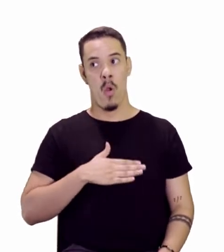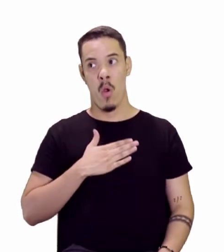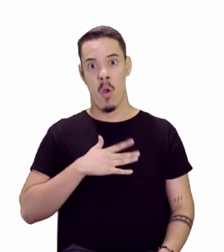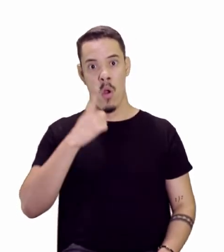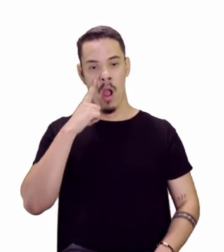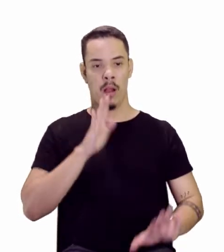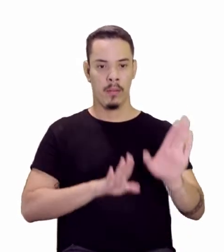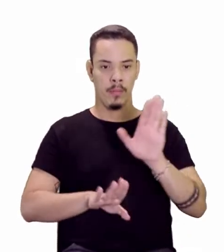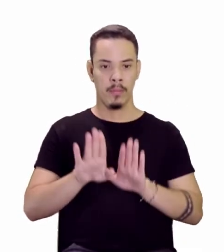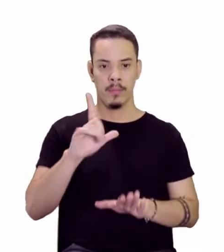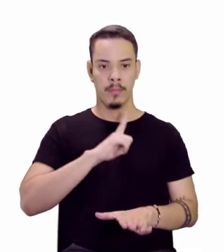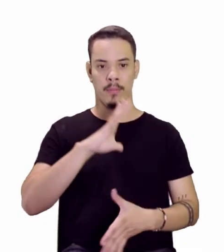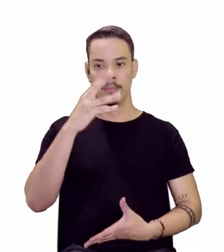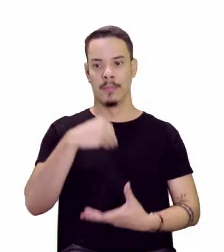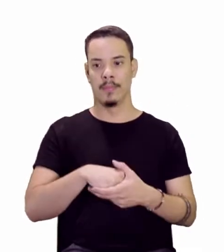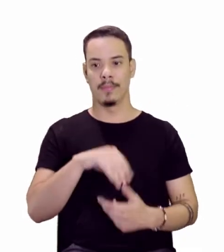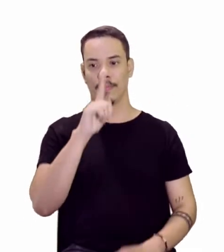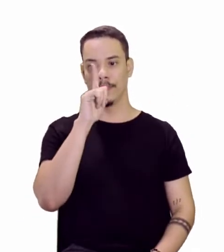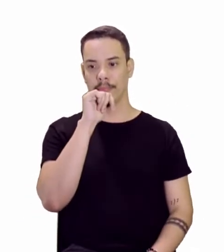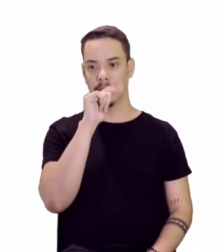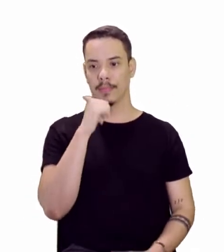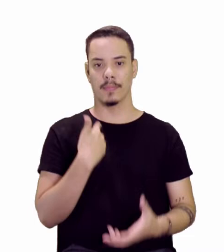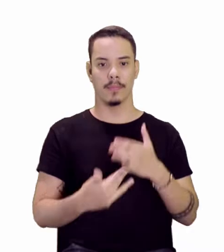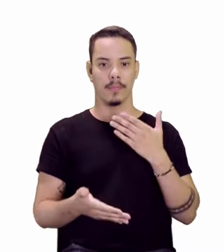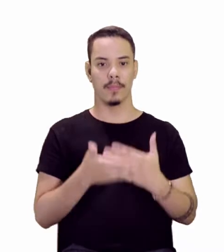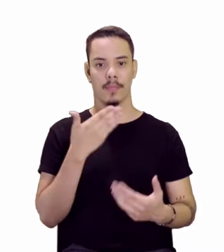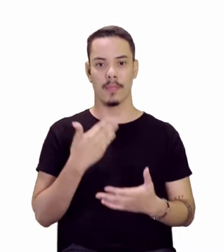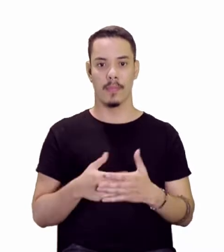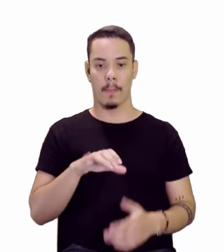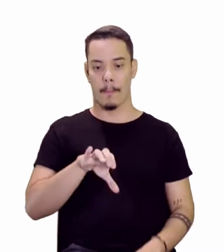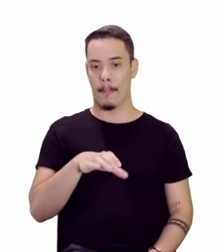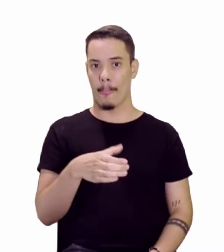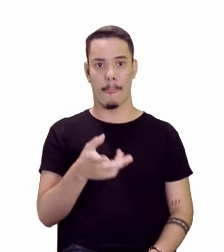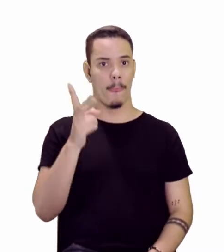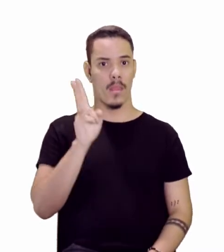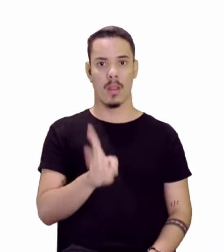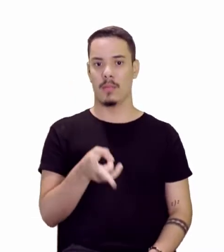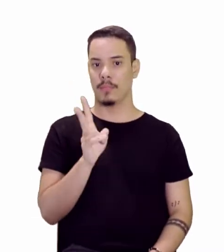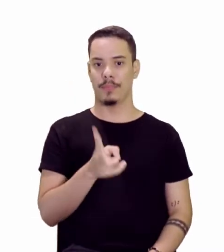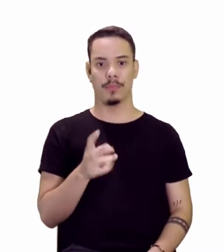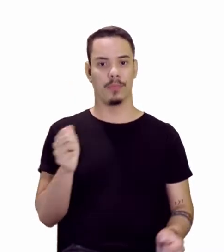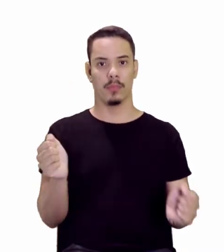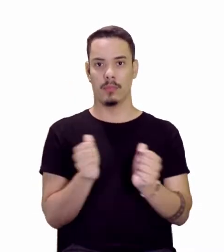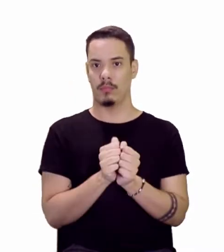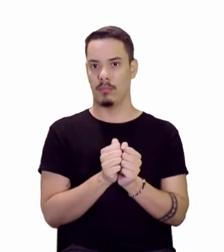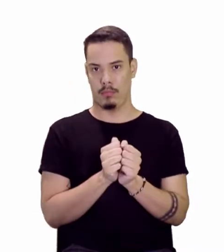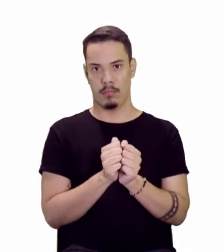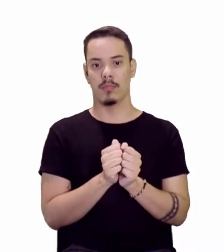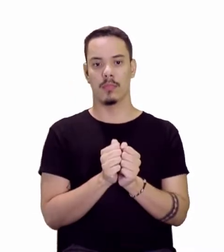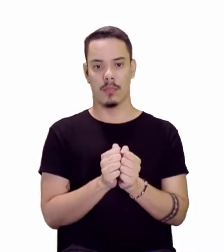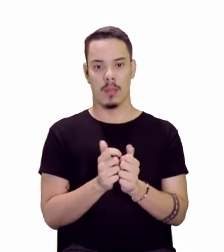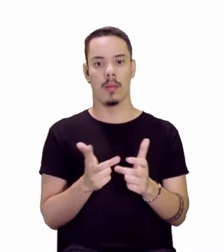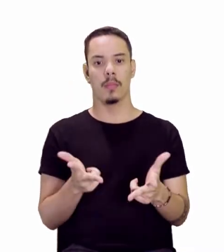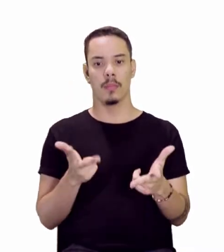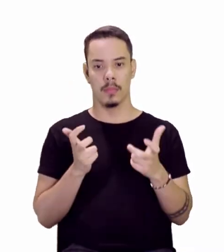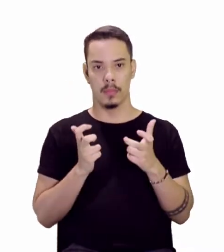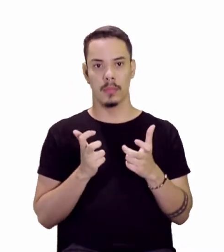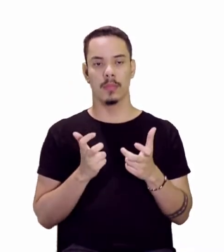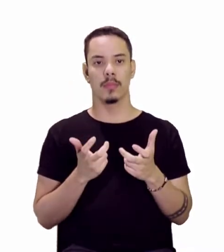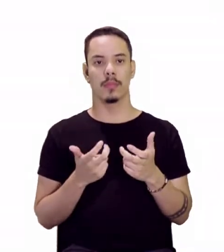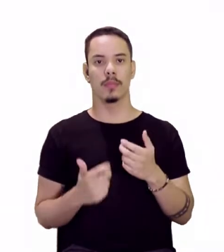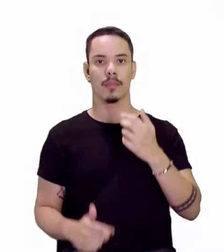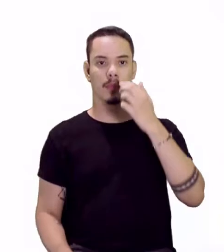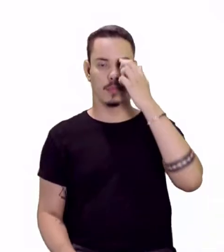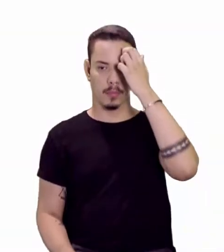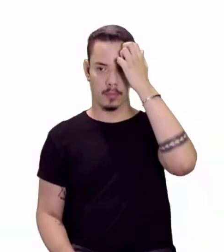líquido, verifica-se que em qualquer posição, o cartão permanecerá pressionado contra a boca do copo. Justamente. Não é?